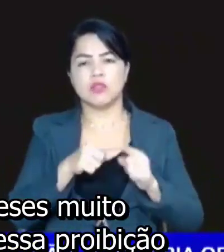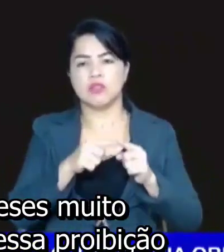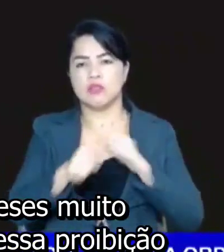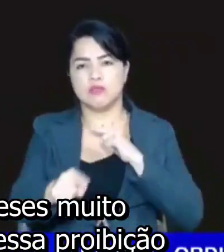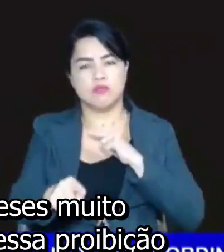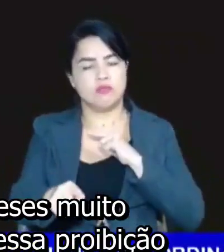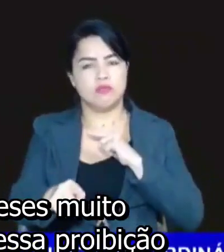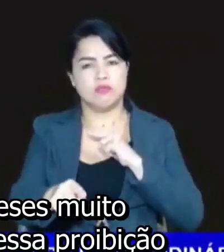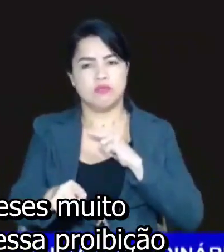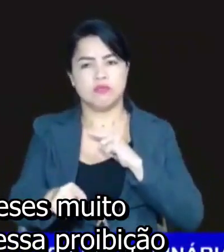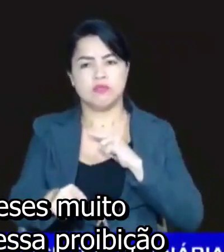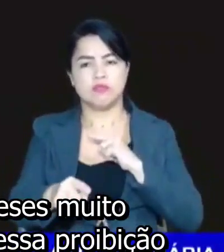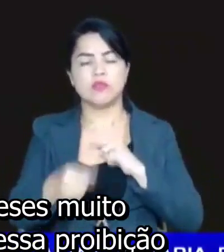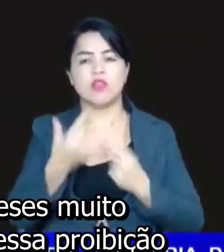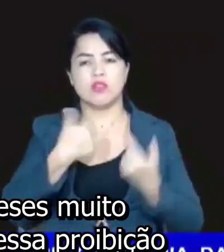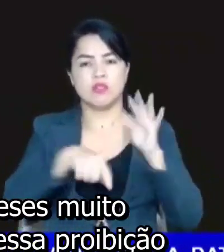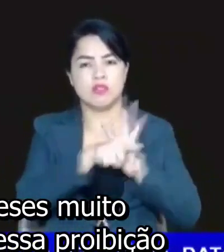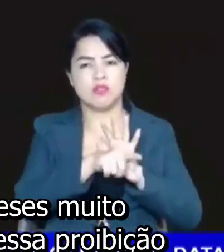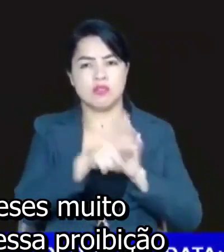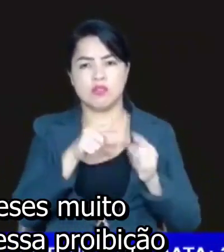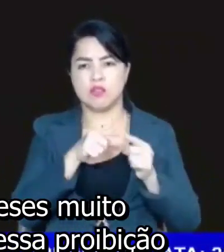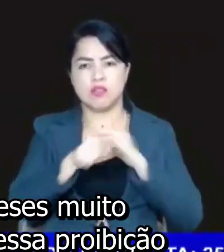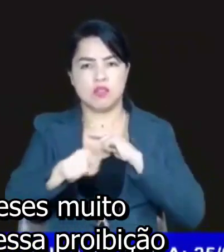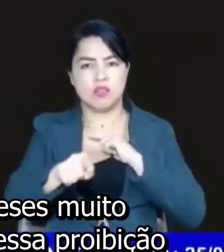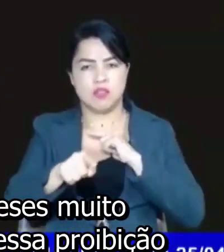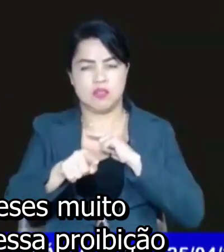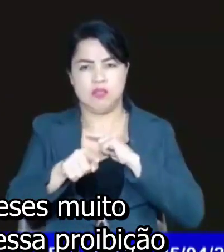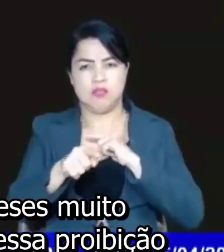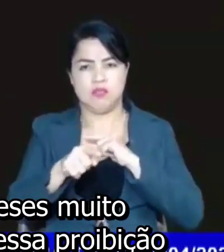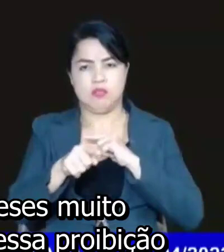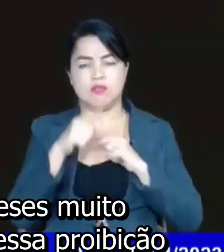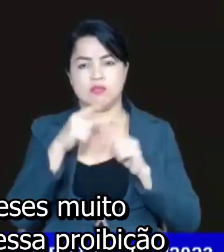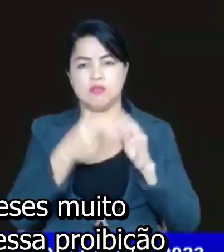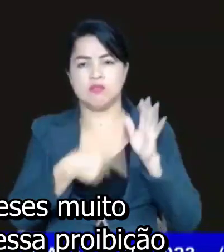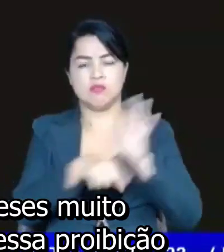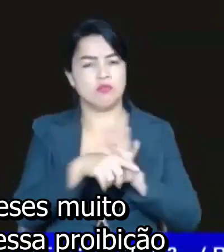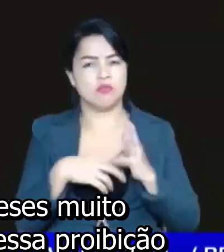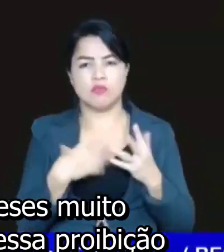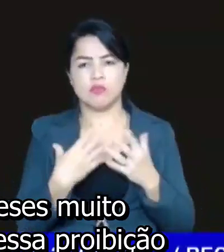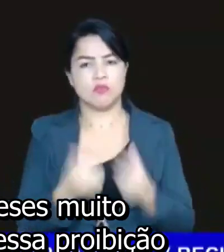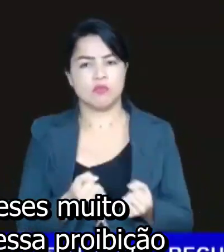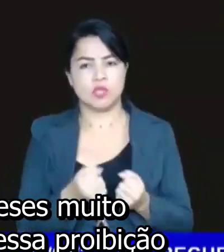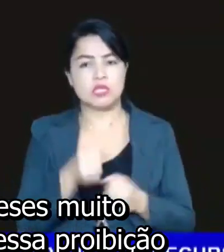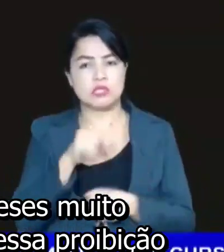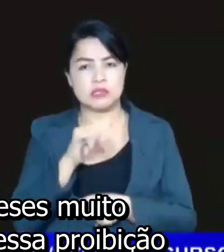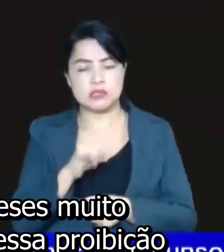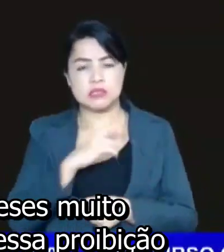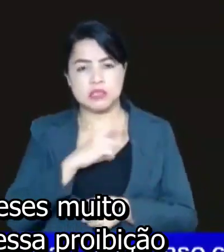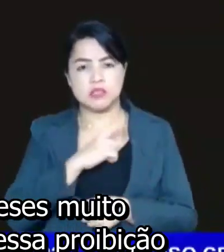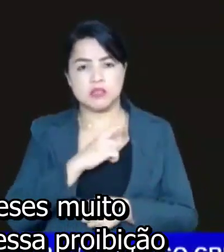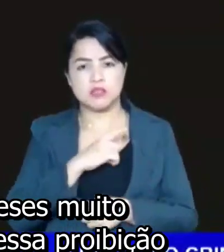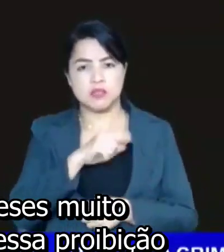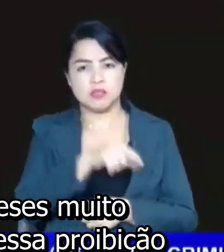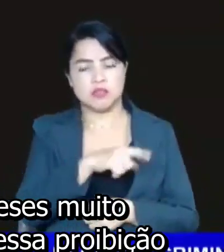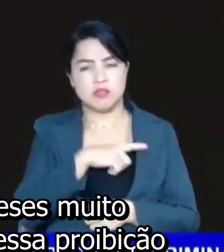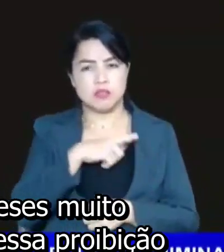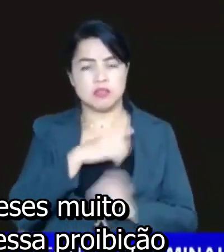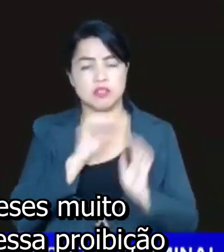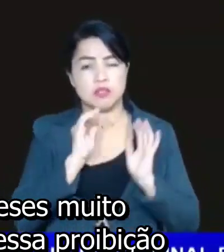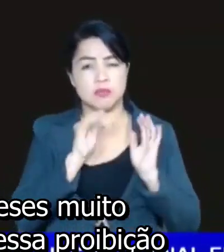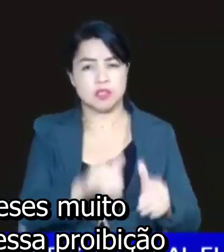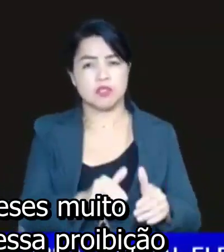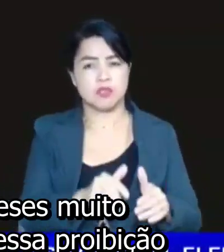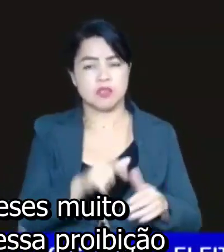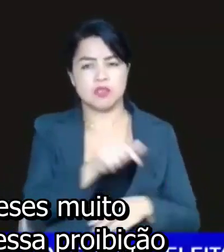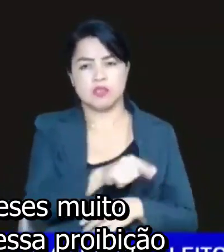proibido. A lei veda, a não ser em hipóteses muito específicas, o que não é o caso